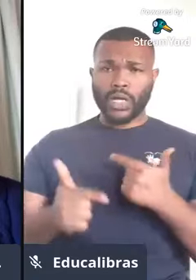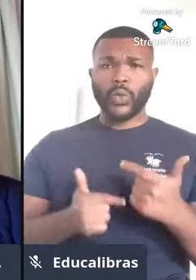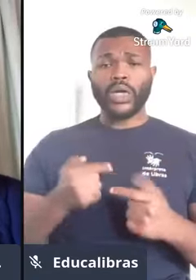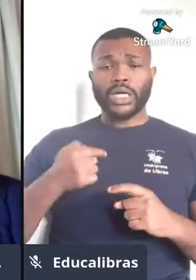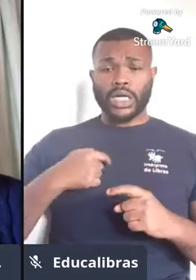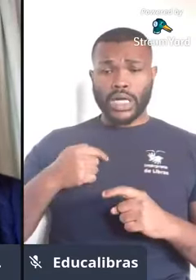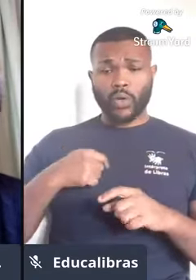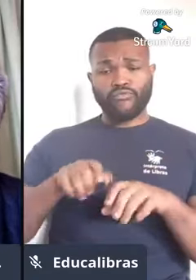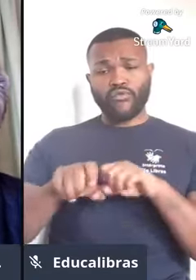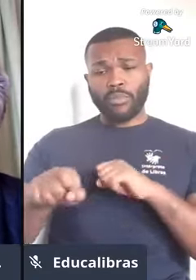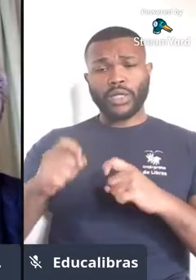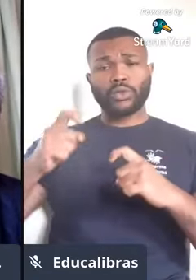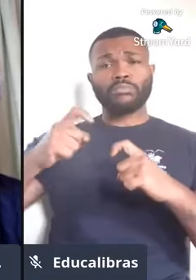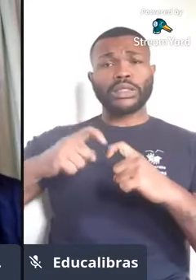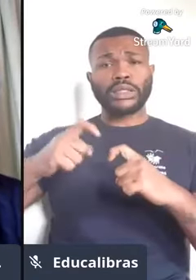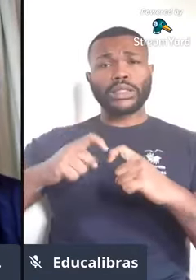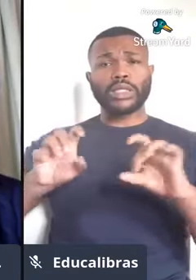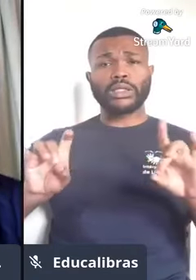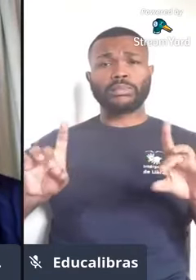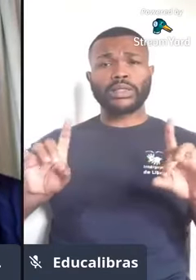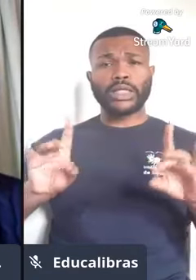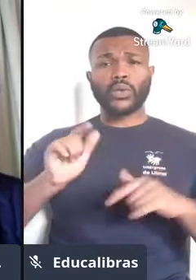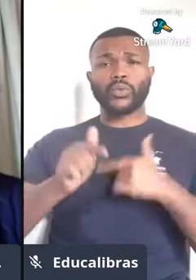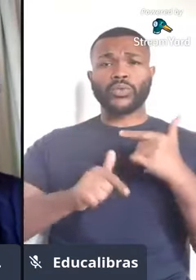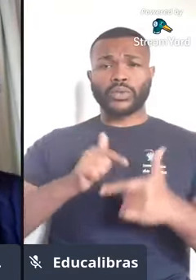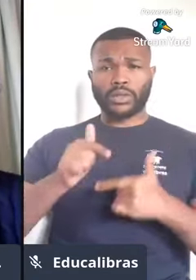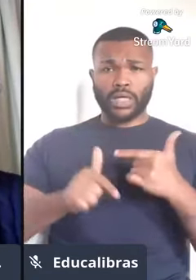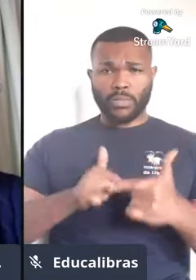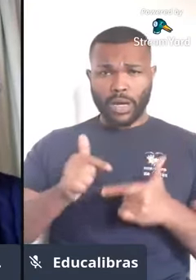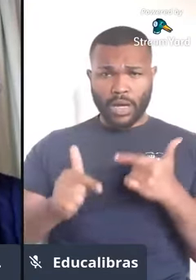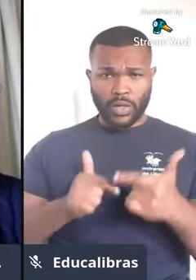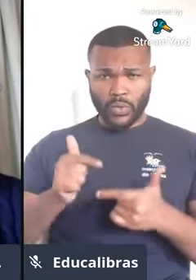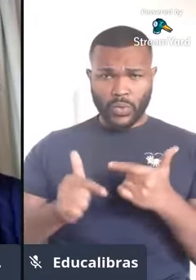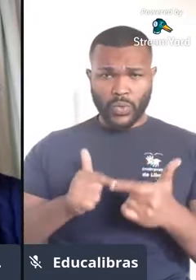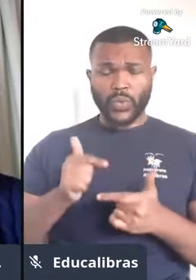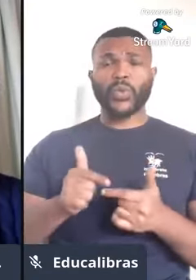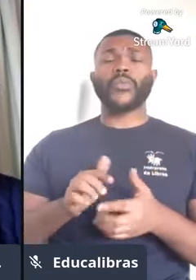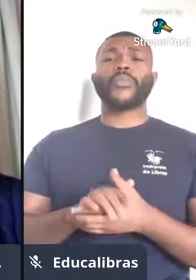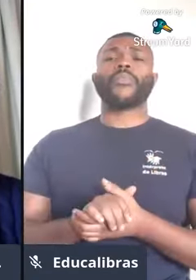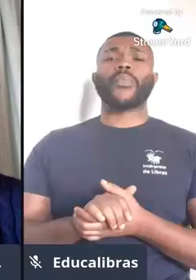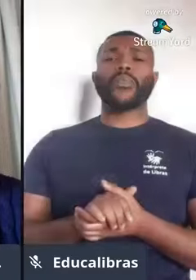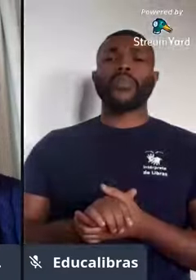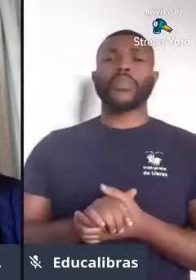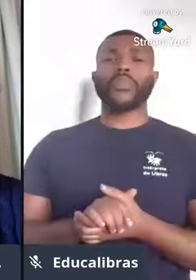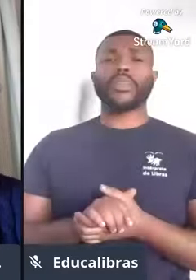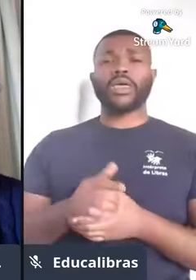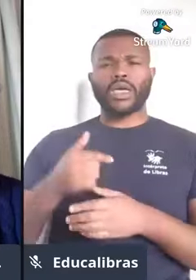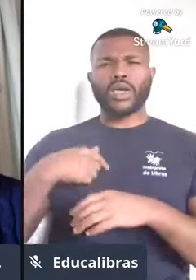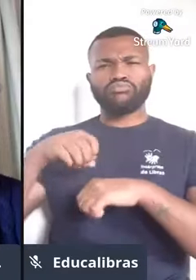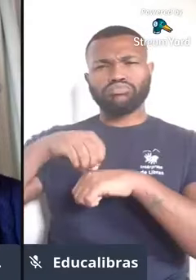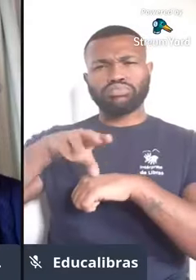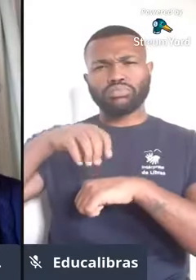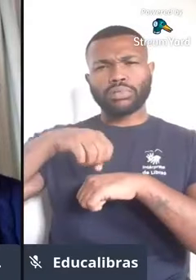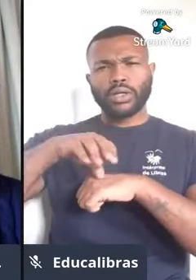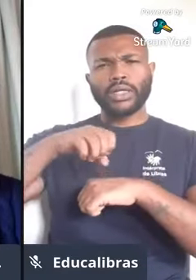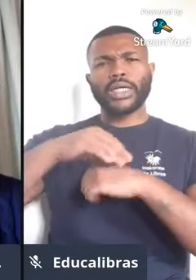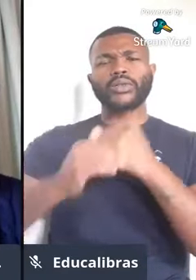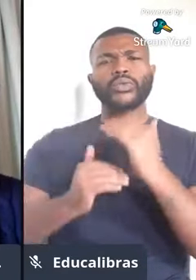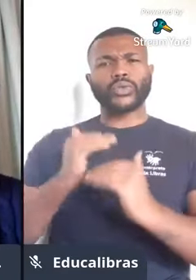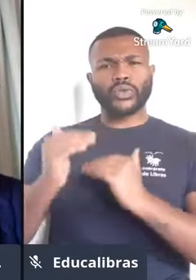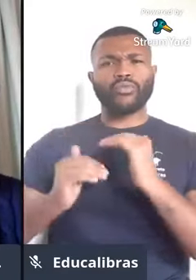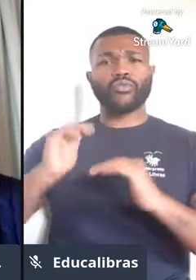trabalho, mas faço sempre questão de dizer que o paradigma sobre o qual eu oriento e desenvolvo as minhas